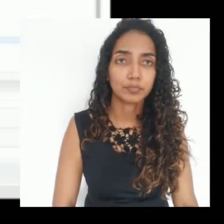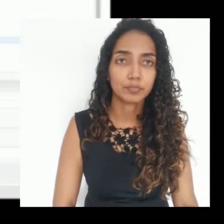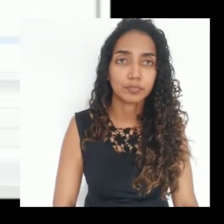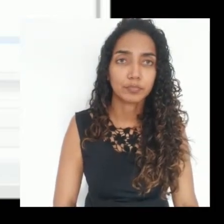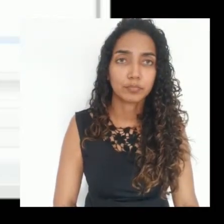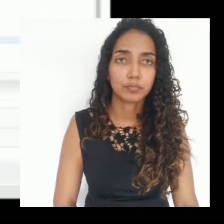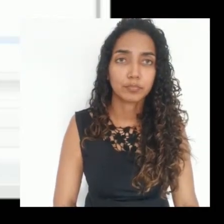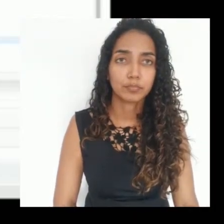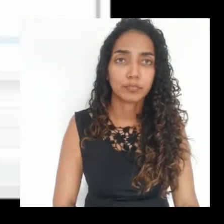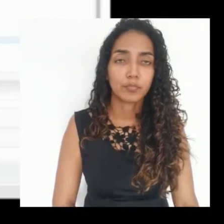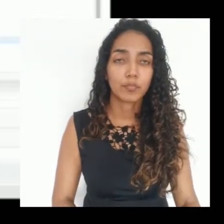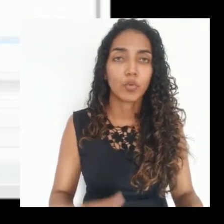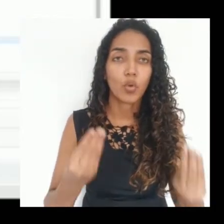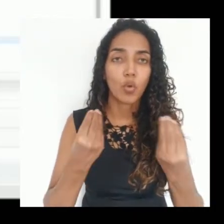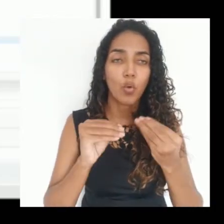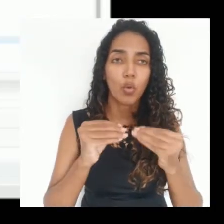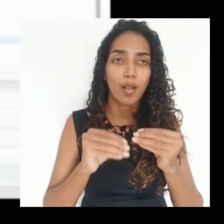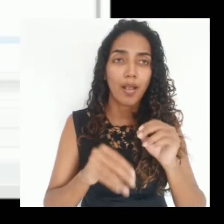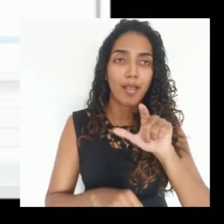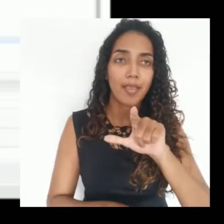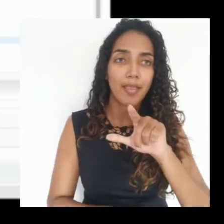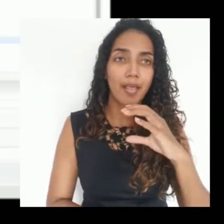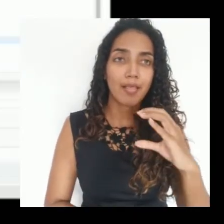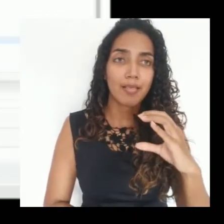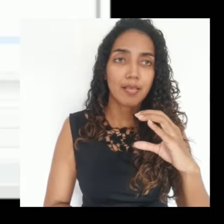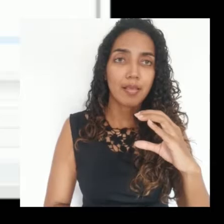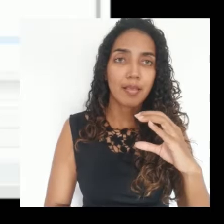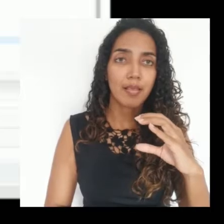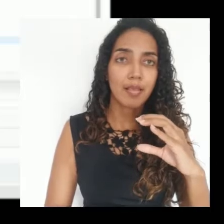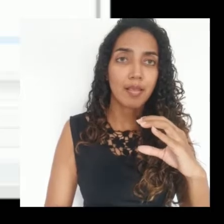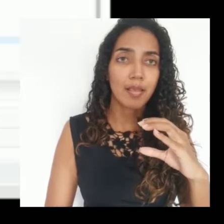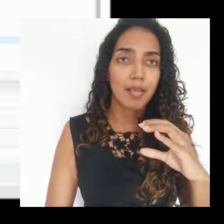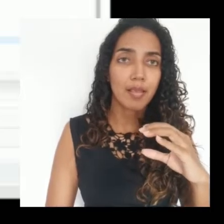LC Prov2, obter o nome,